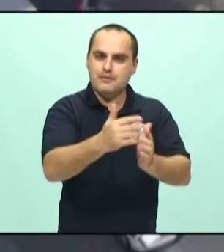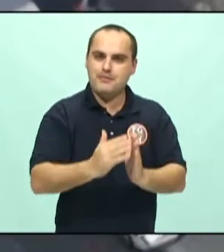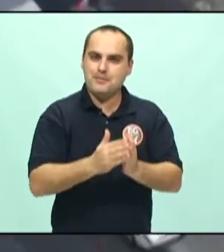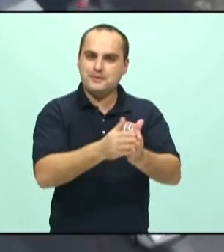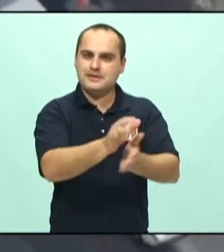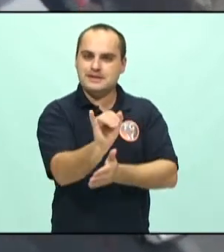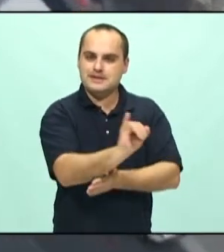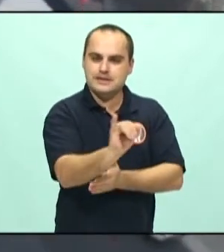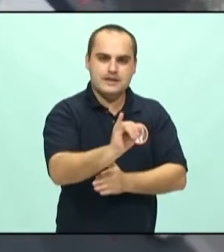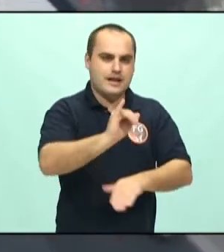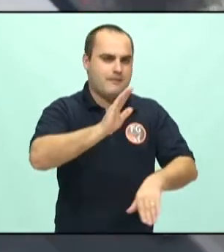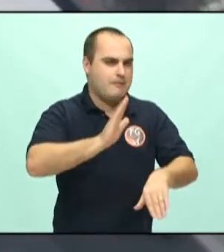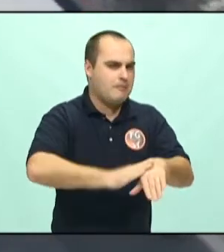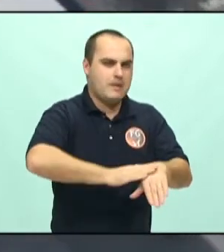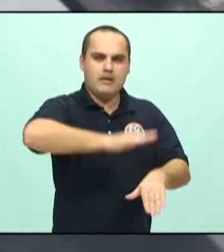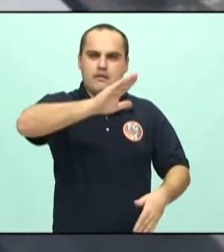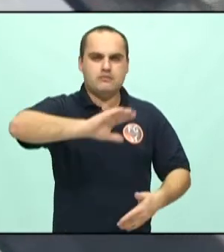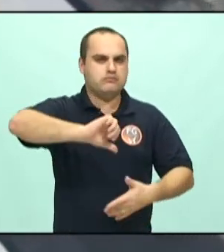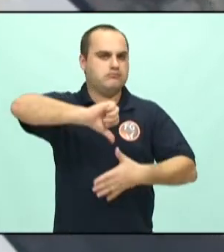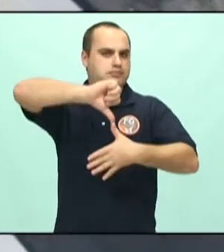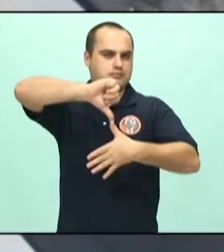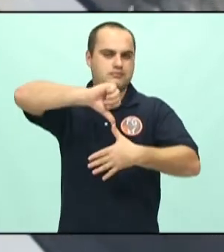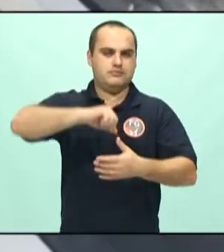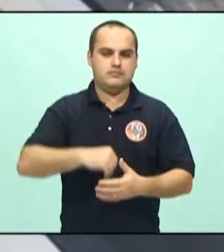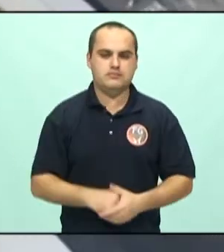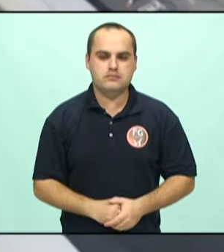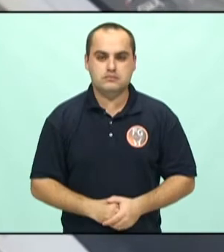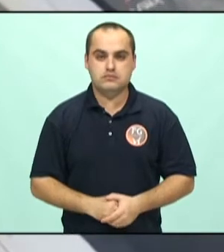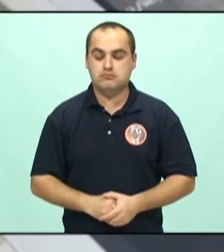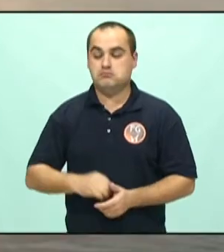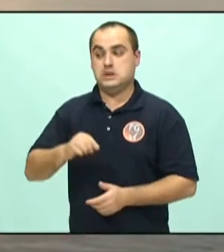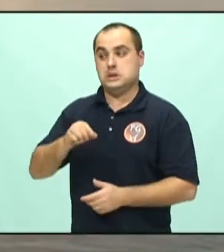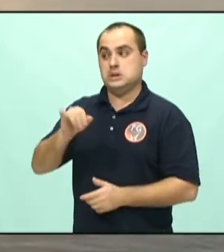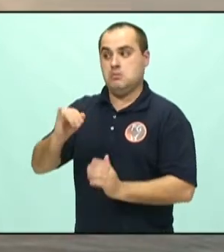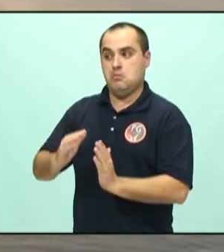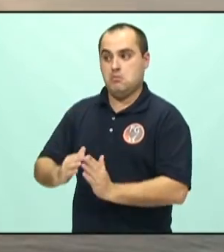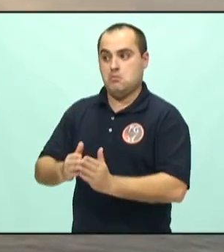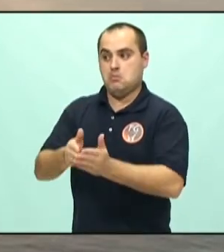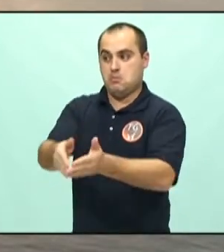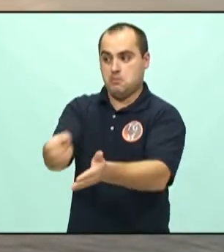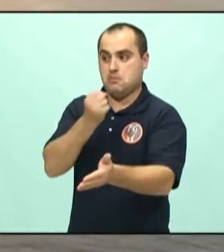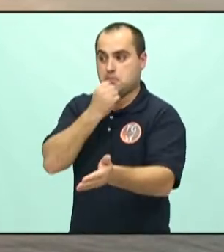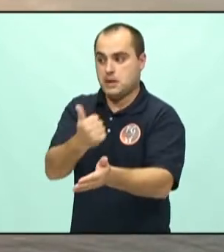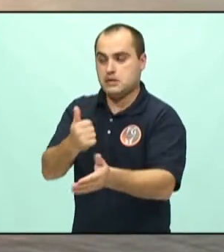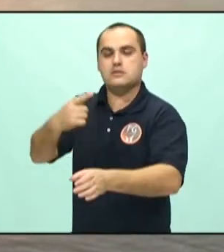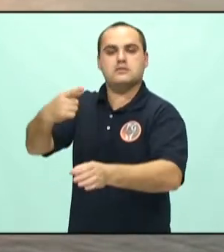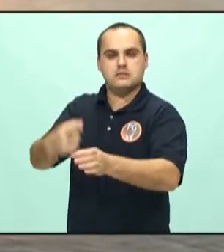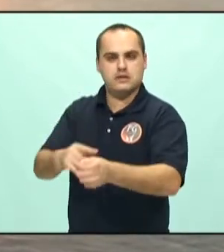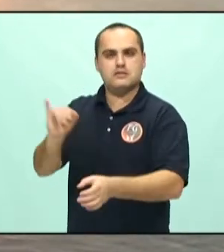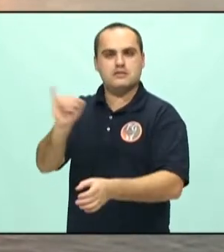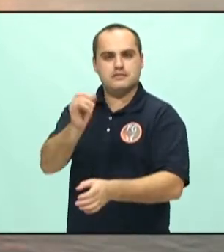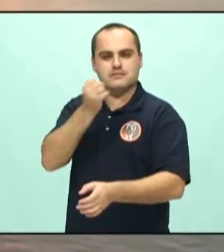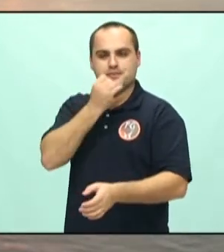geral, é o maior da América Latina. O porto estando bem, a cidade de Itajaí está bem. Tenho honra de ser